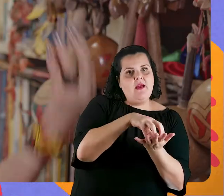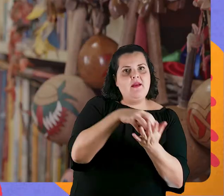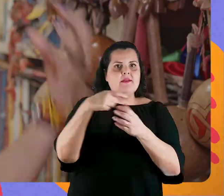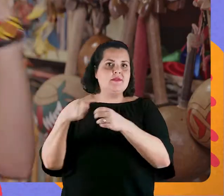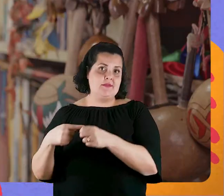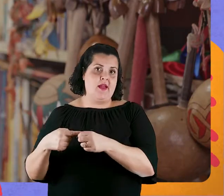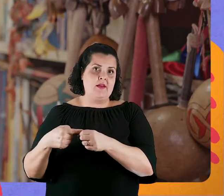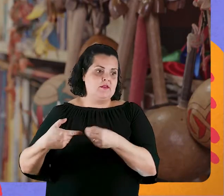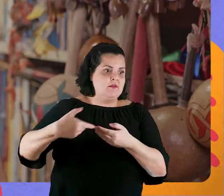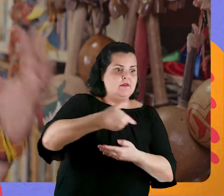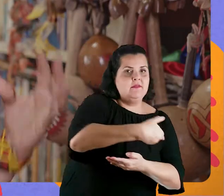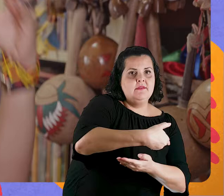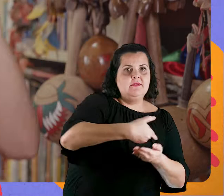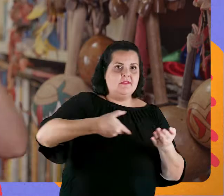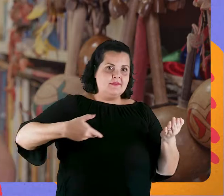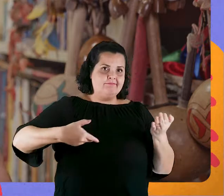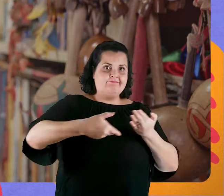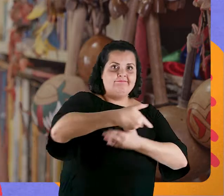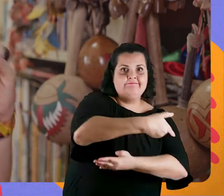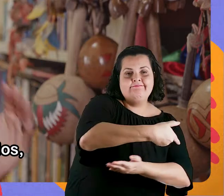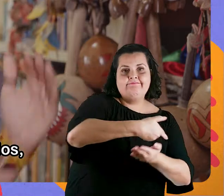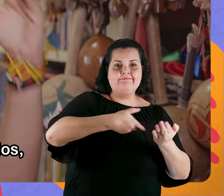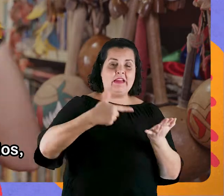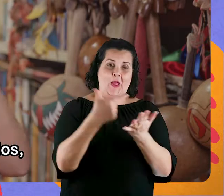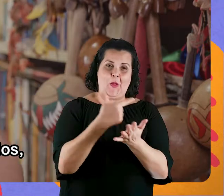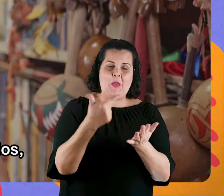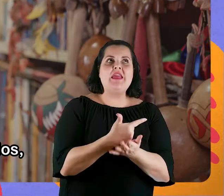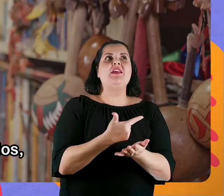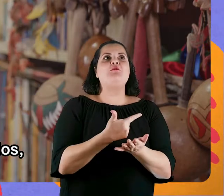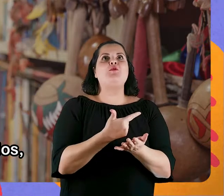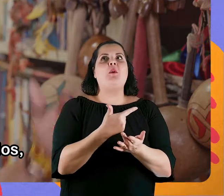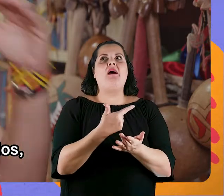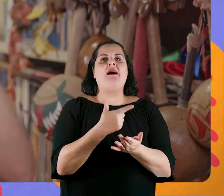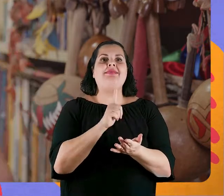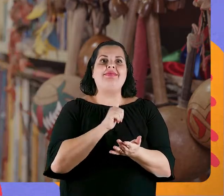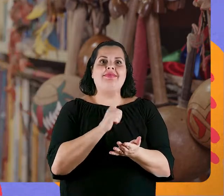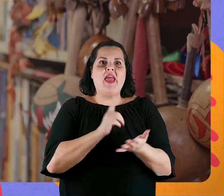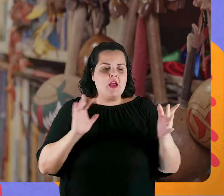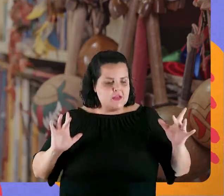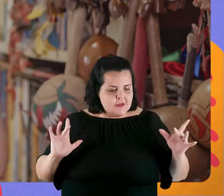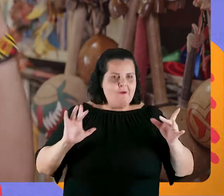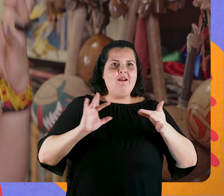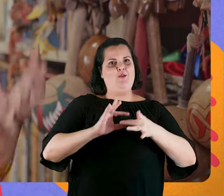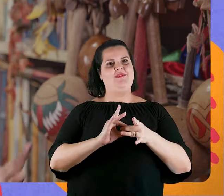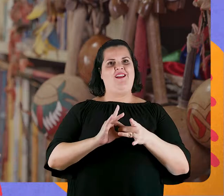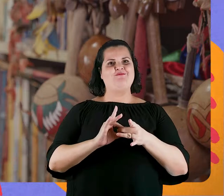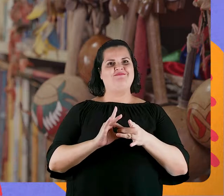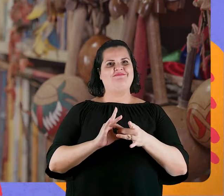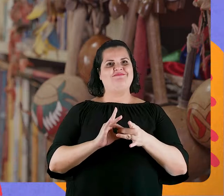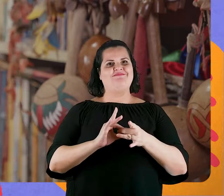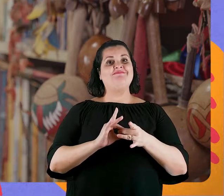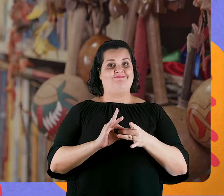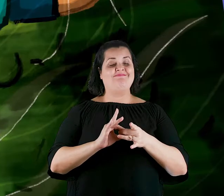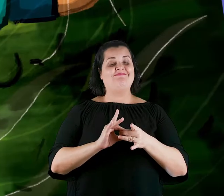literatura também faz essa ligação. Ela também interliga esses mundos, essas pontes, cria conexões.